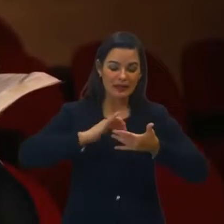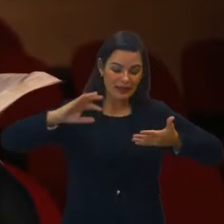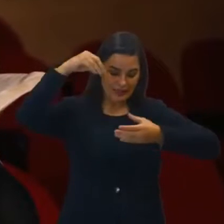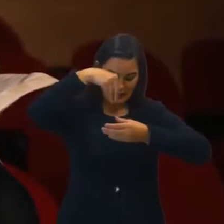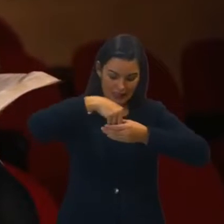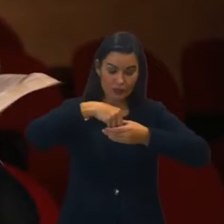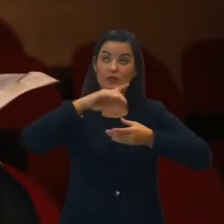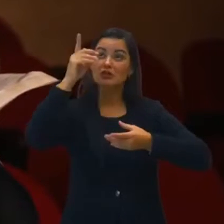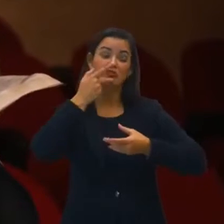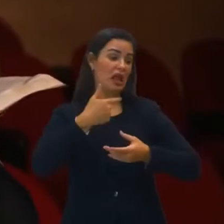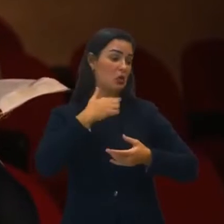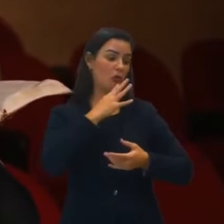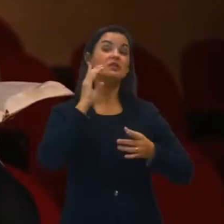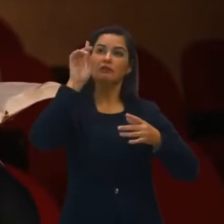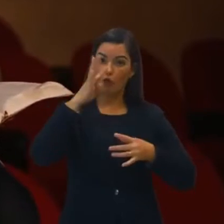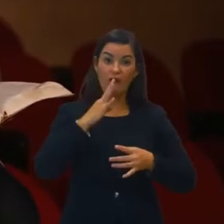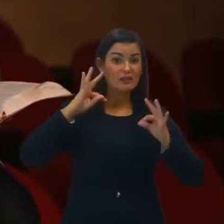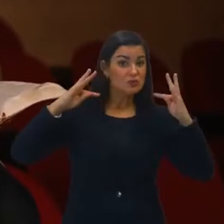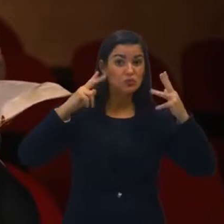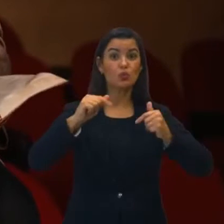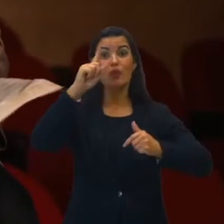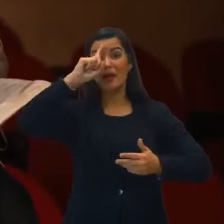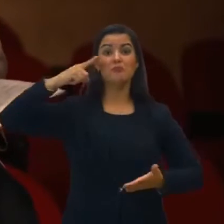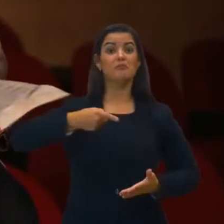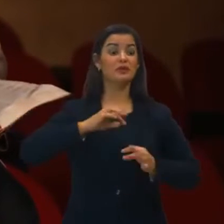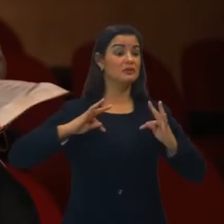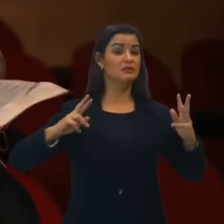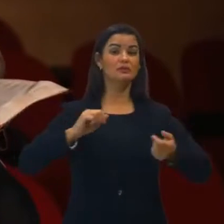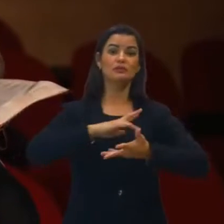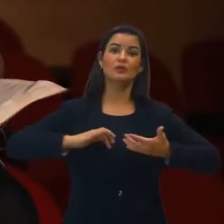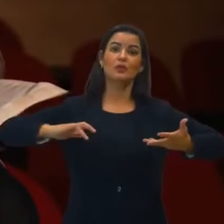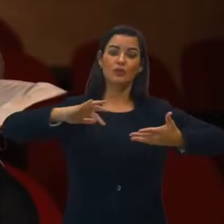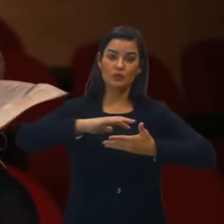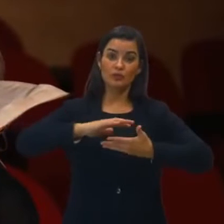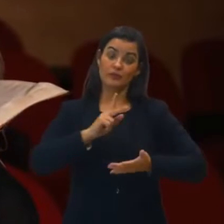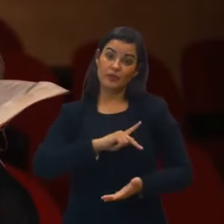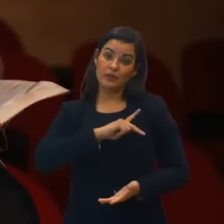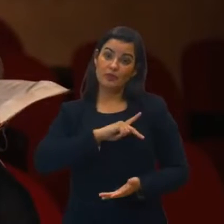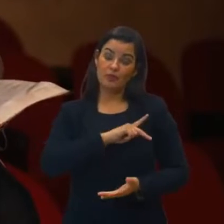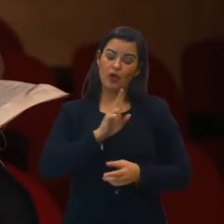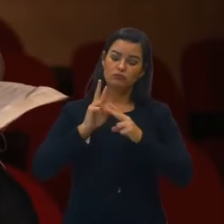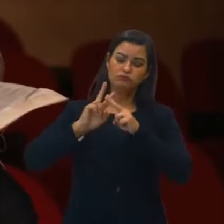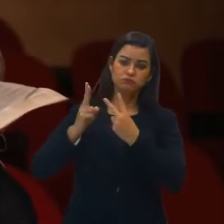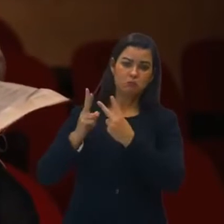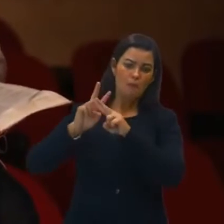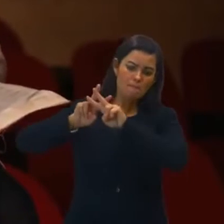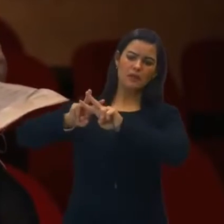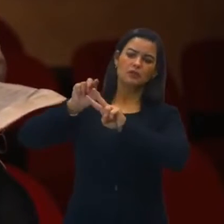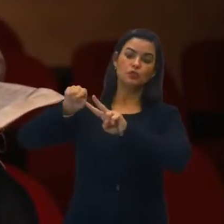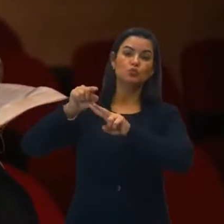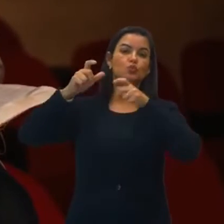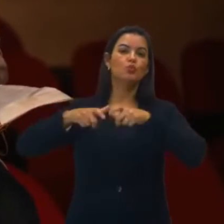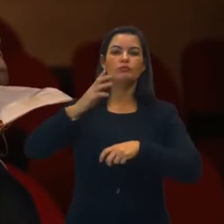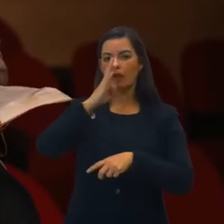sou dono disso aqui, estou presente aqui. Agora Paulo, preso em Roma, está orando para que